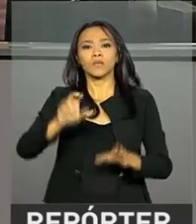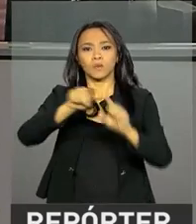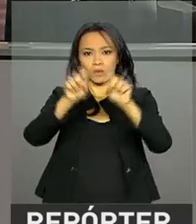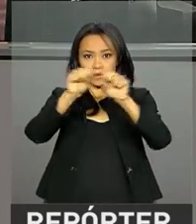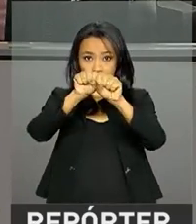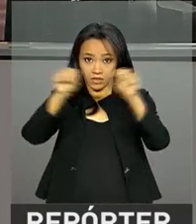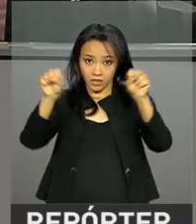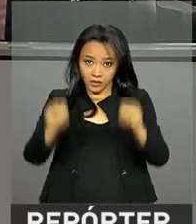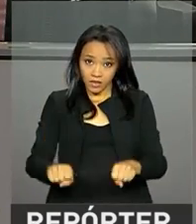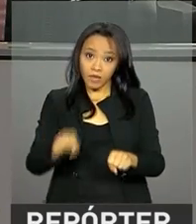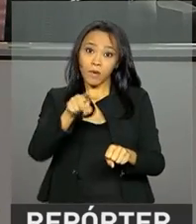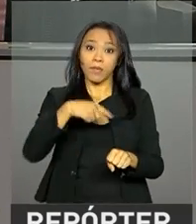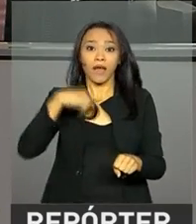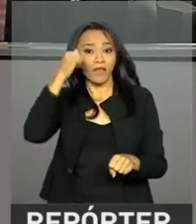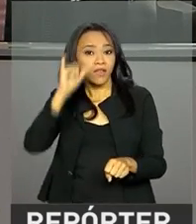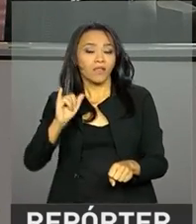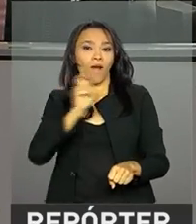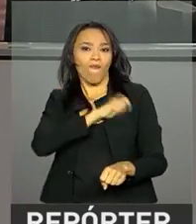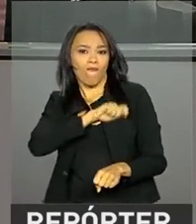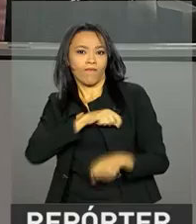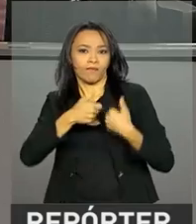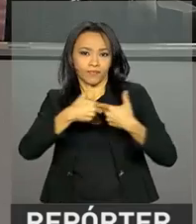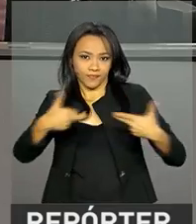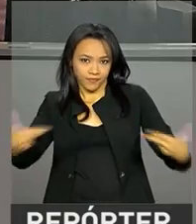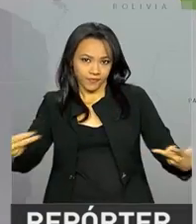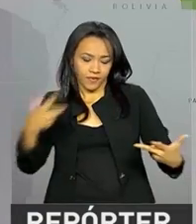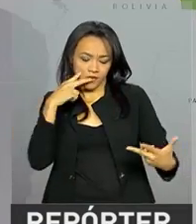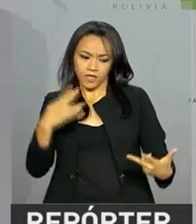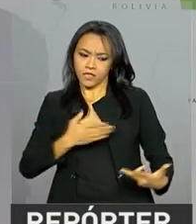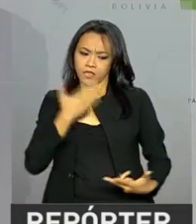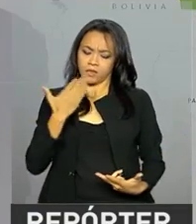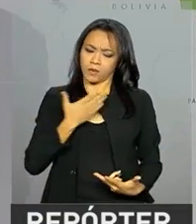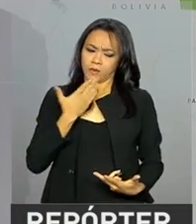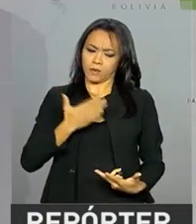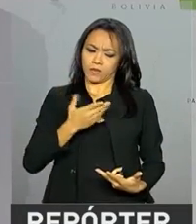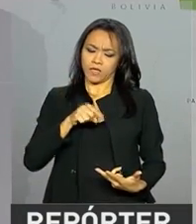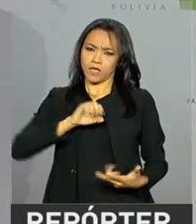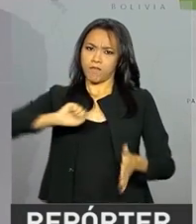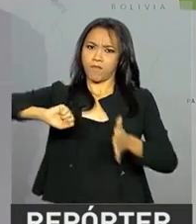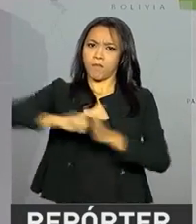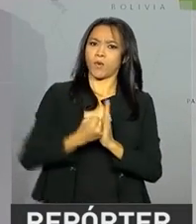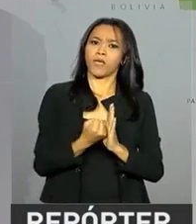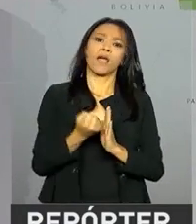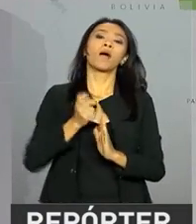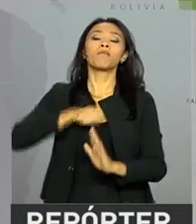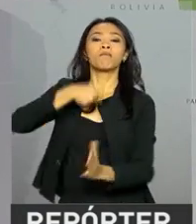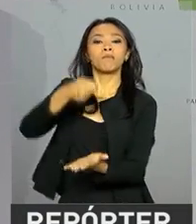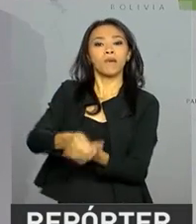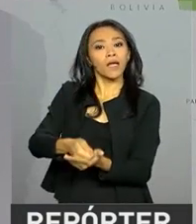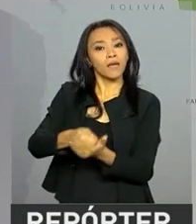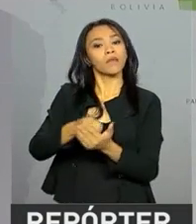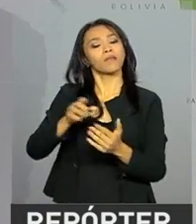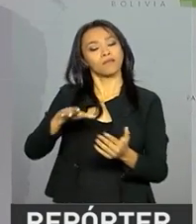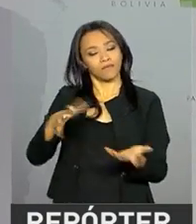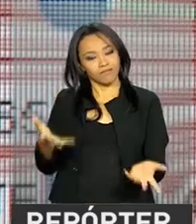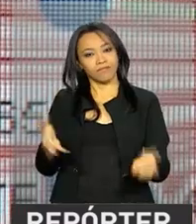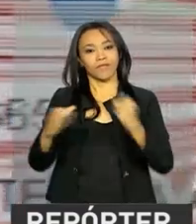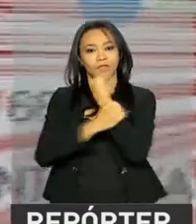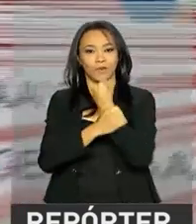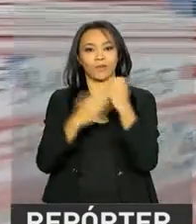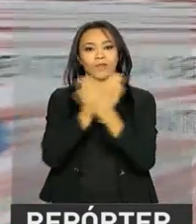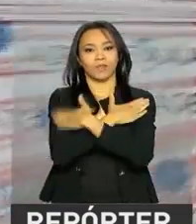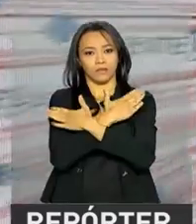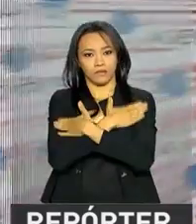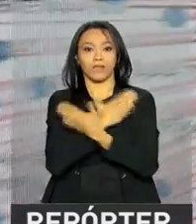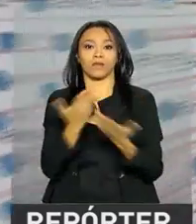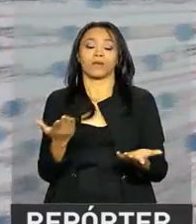vai aumentar a capacidade de identificar requerimentos suspeitos e bloquear pagamentos indevidos do seguro-desemprego. Até